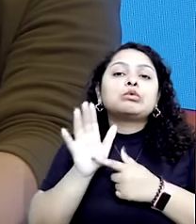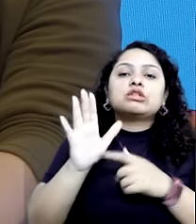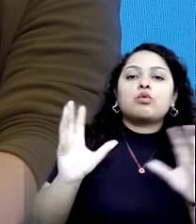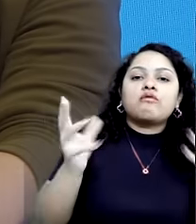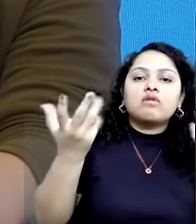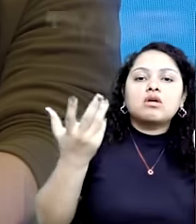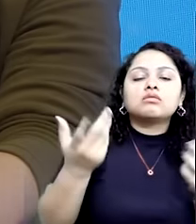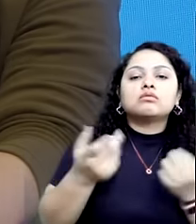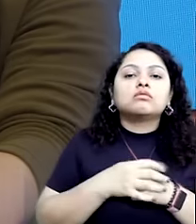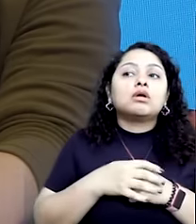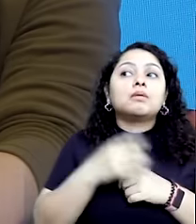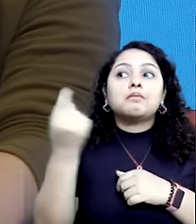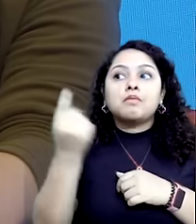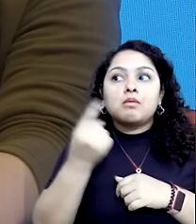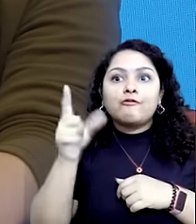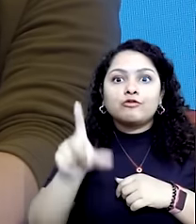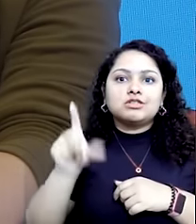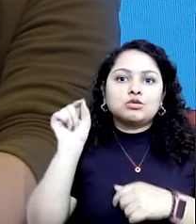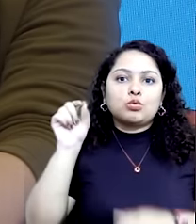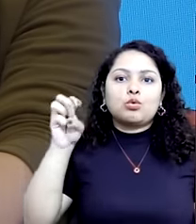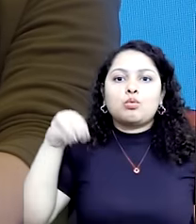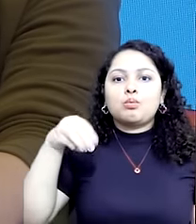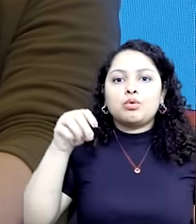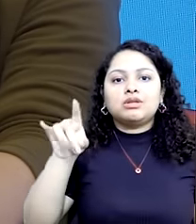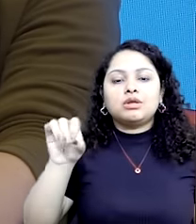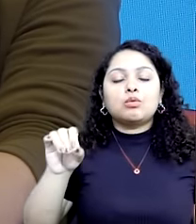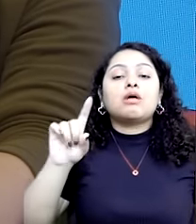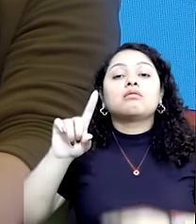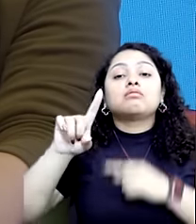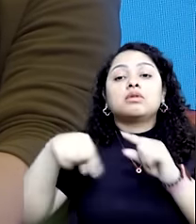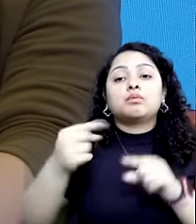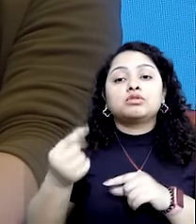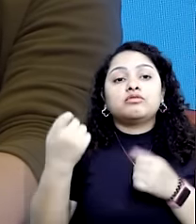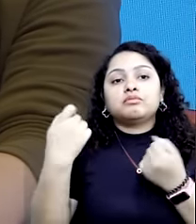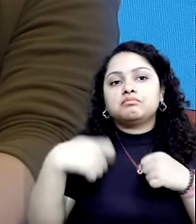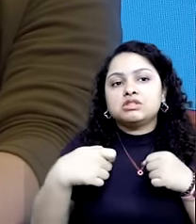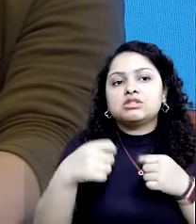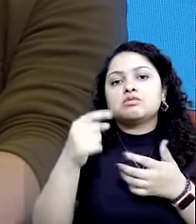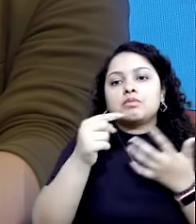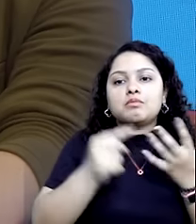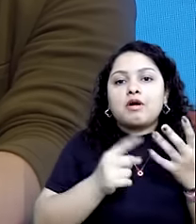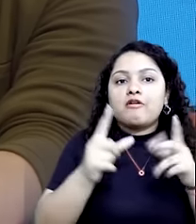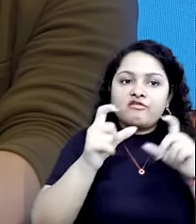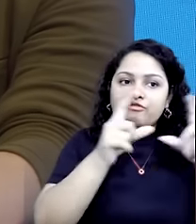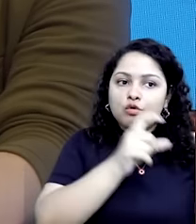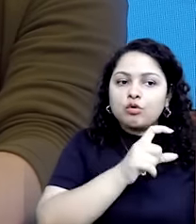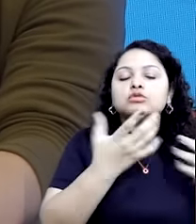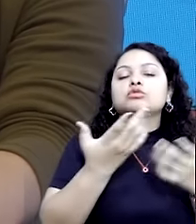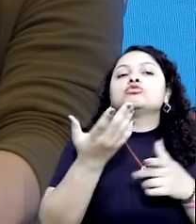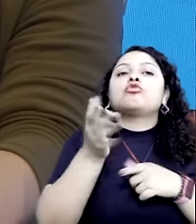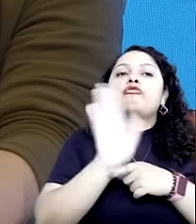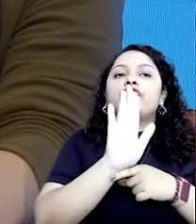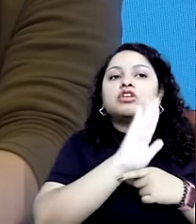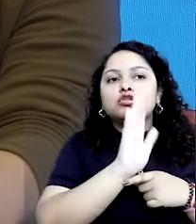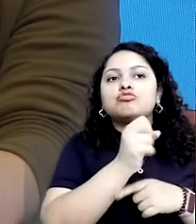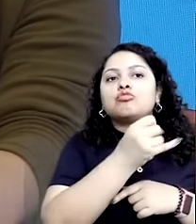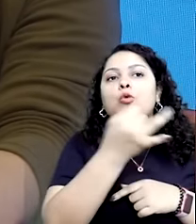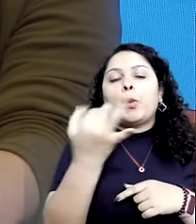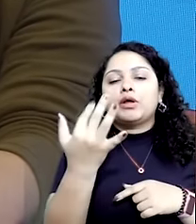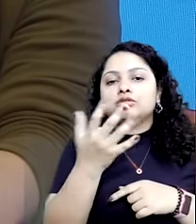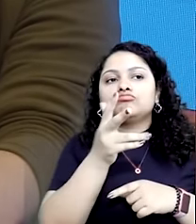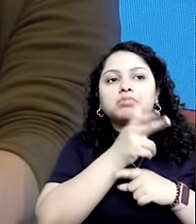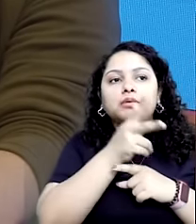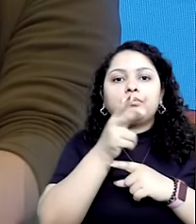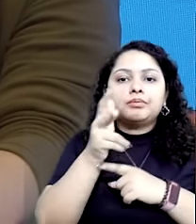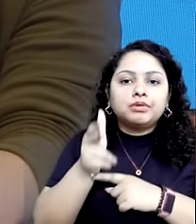fazer alguma coisa então primeiro você escolhe o modelo aí o que que você faz ó eu vou precisar de x imagens x vídeos de cortadinhos de